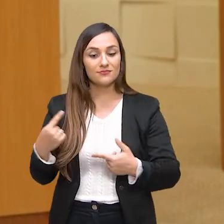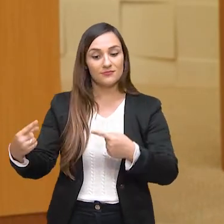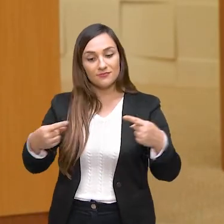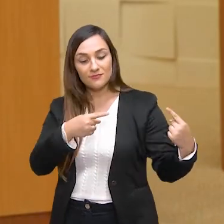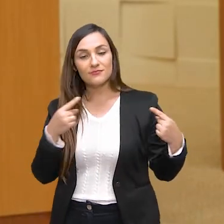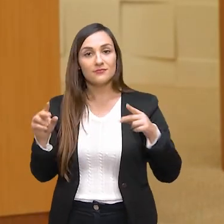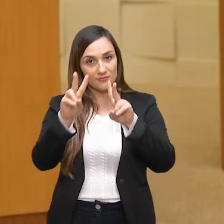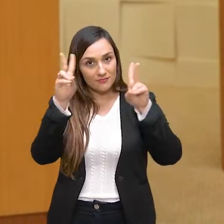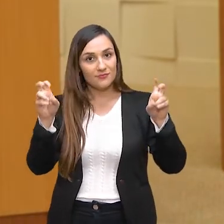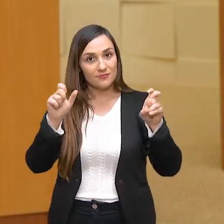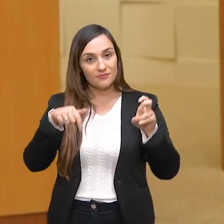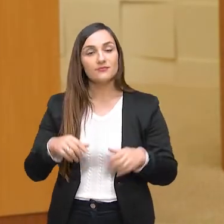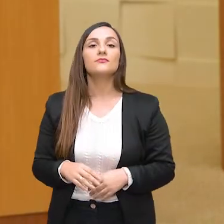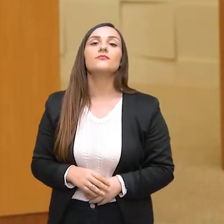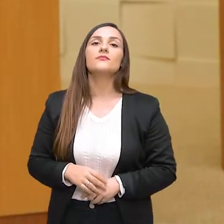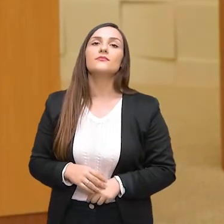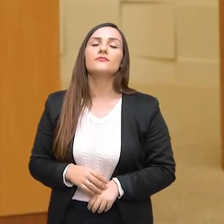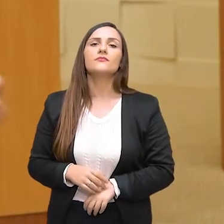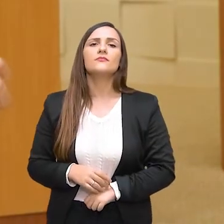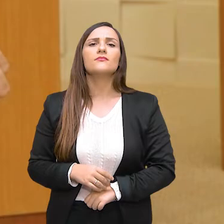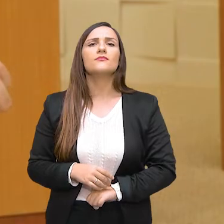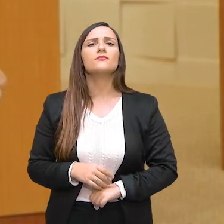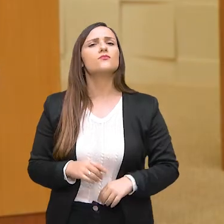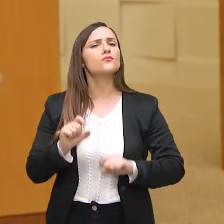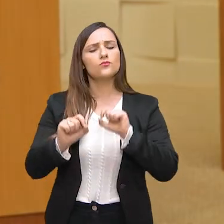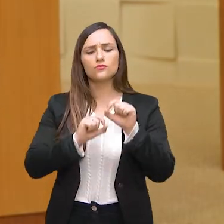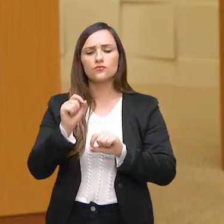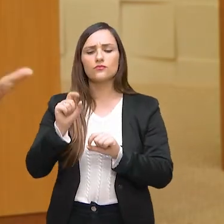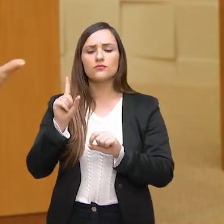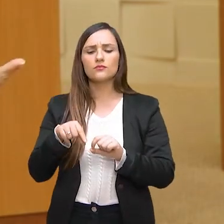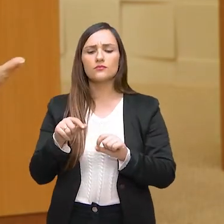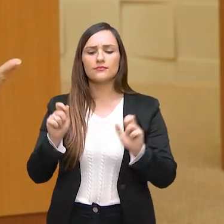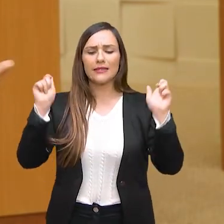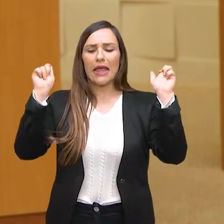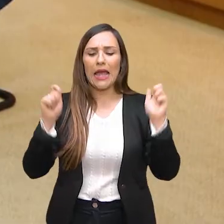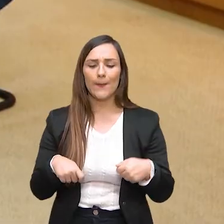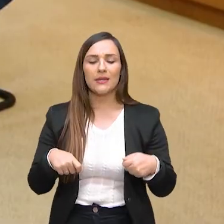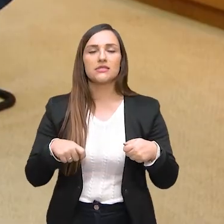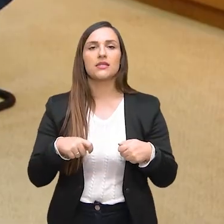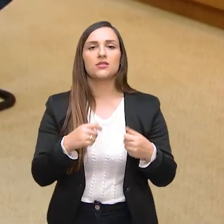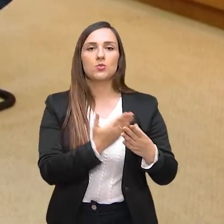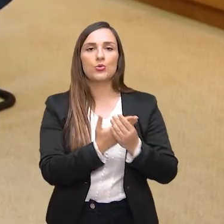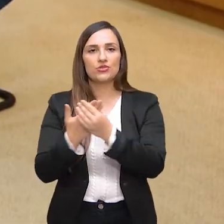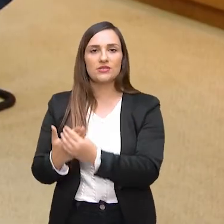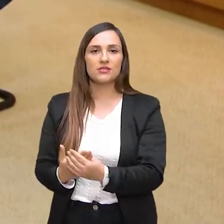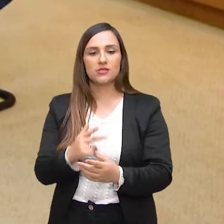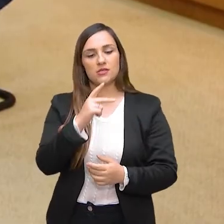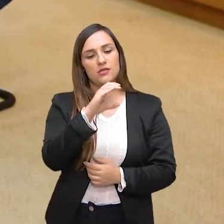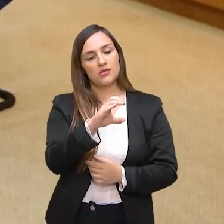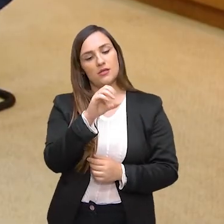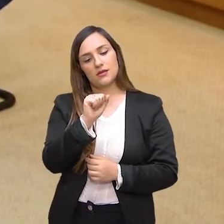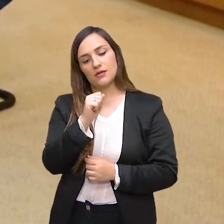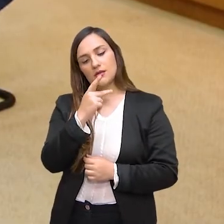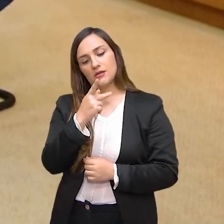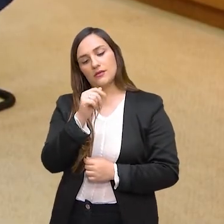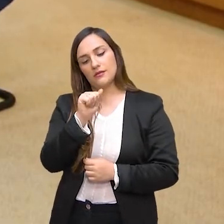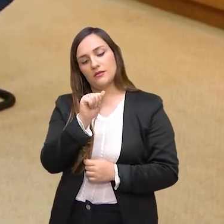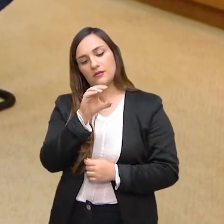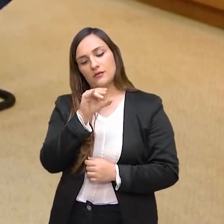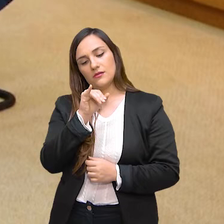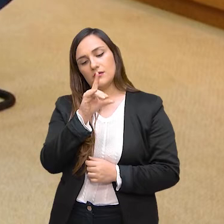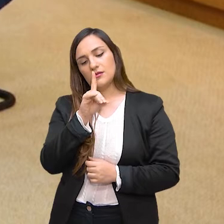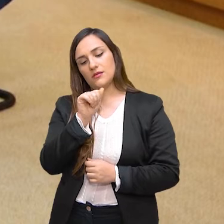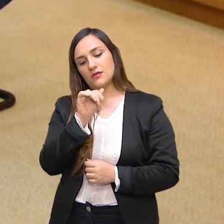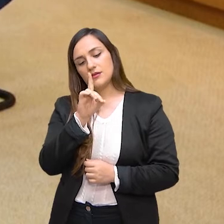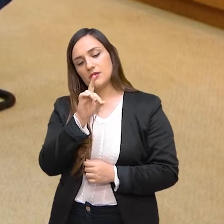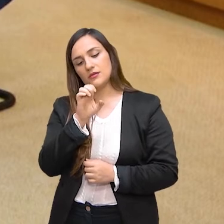debatendo esse tema no mérito da questão, o que é a capacidade processual? Essa pergunta é uma pergunta interessante,